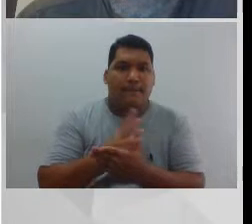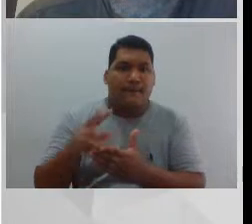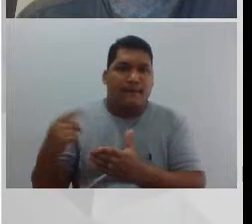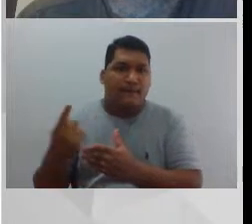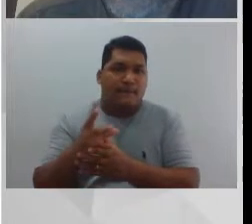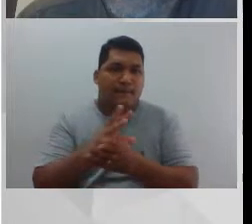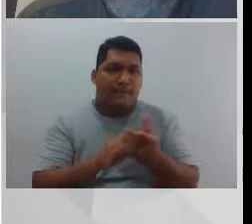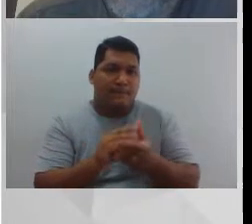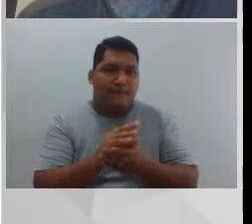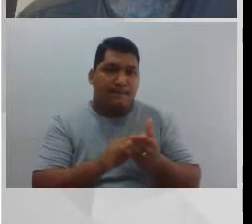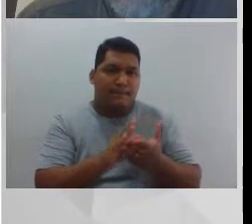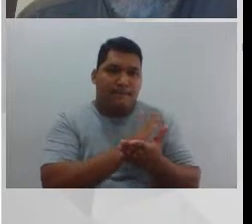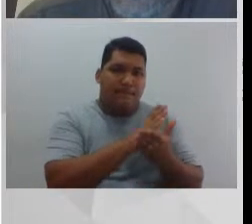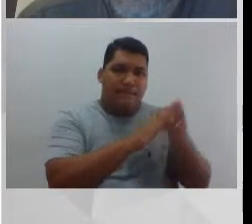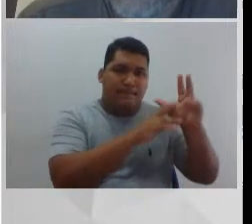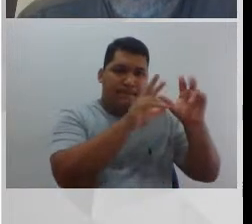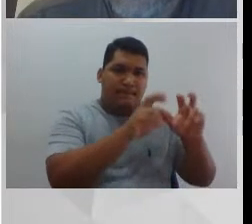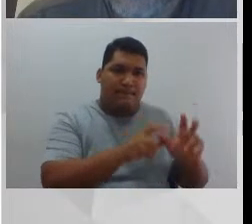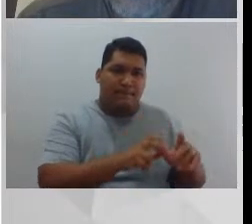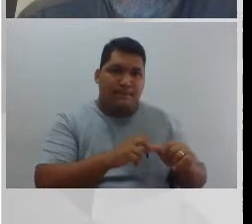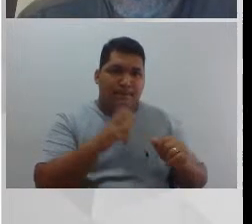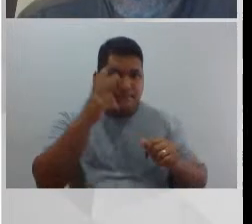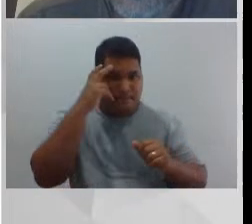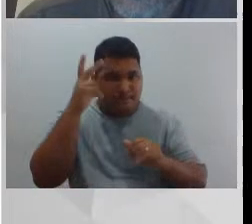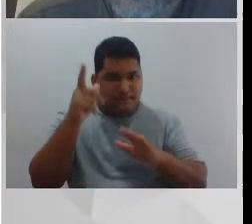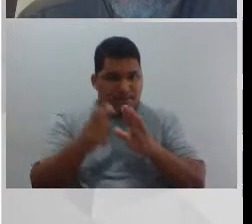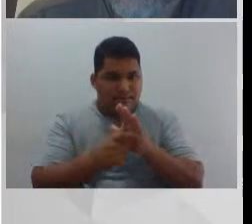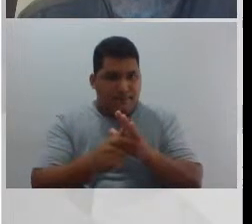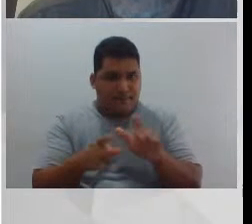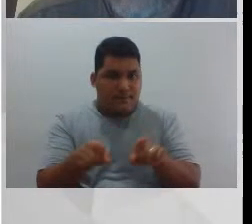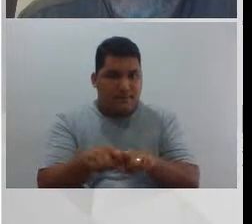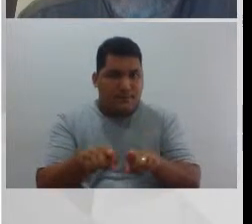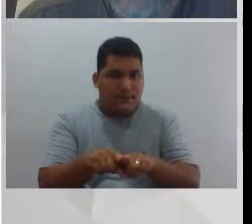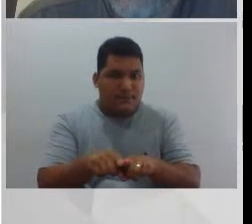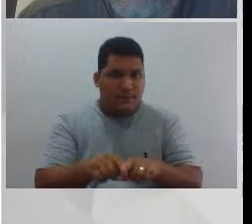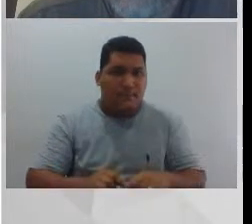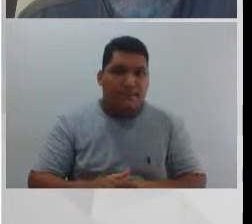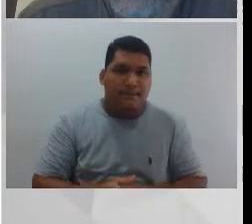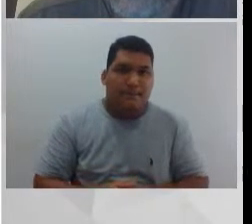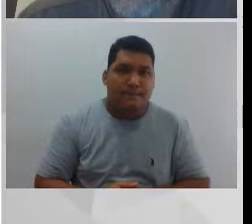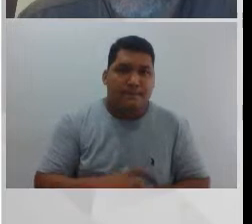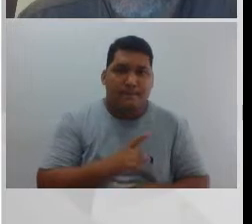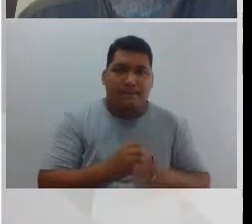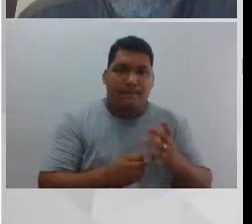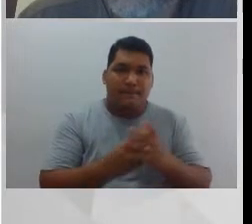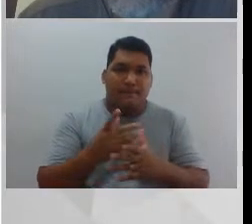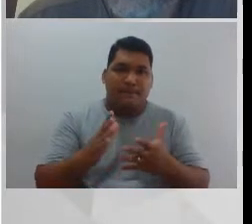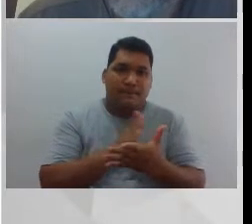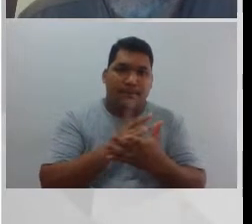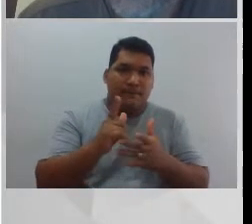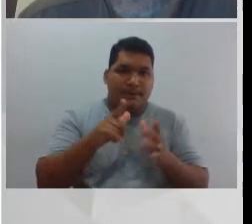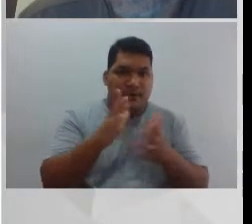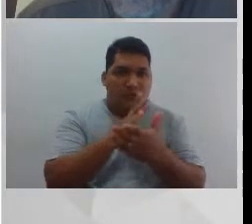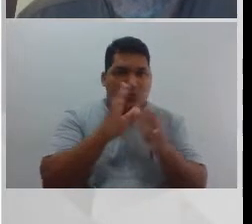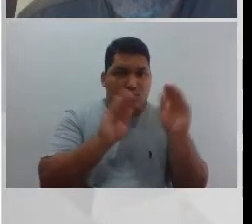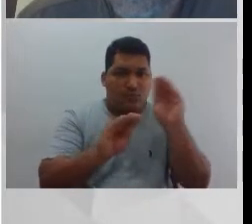técnicas da inteligência artificial e também trabalho com dados, né, que são os algoritmos